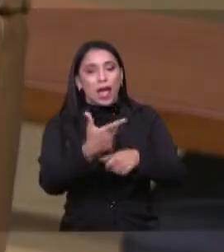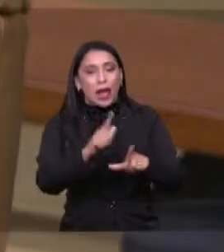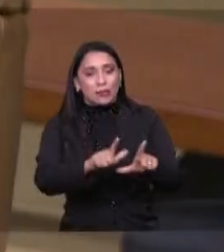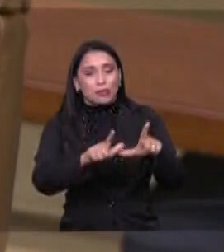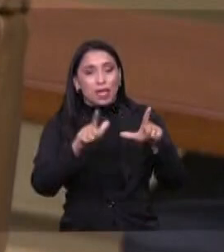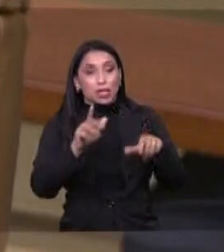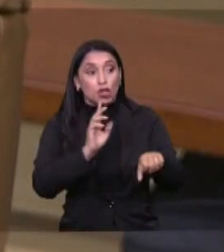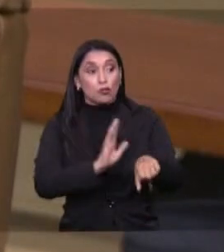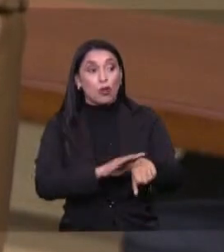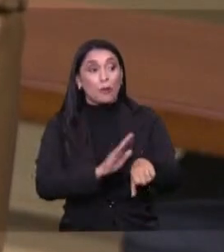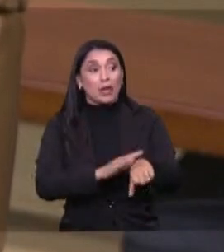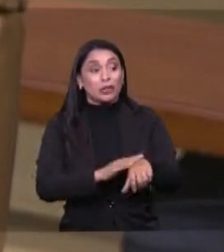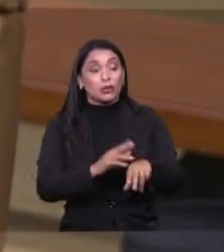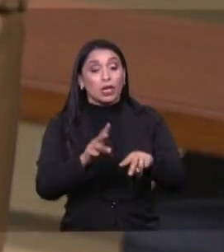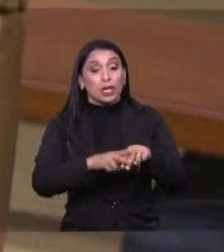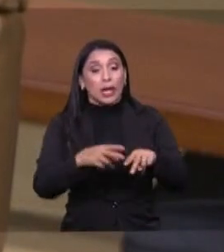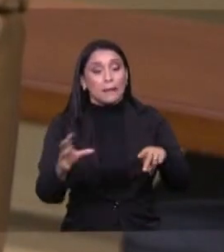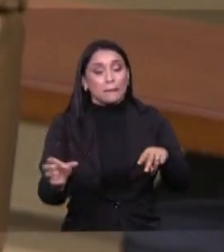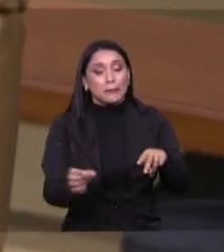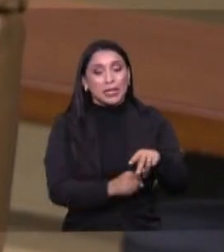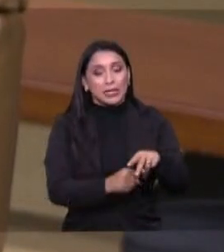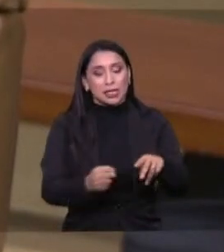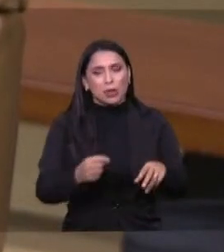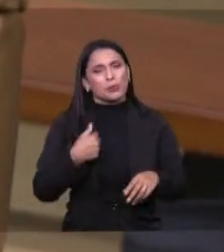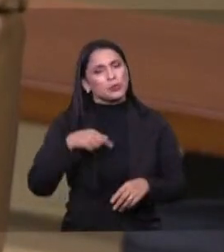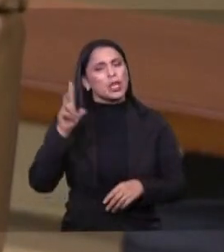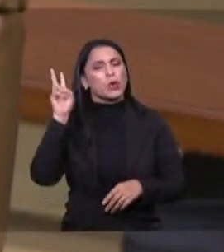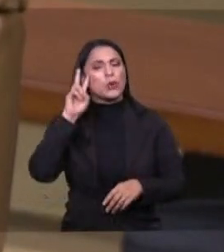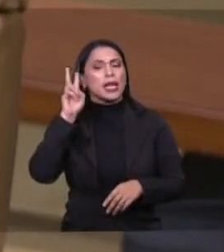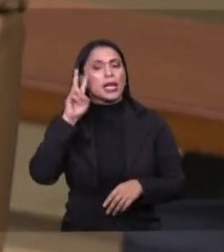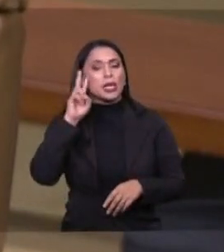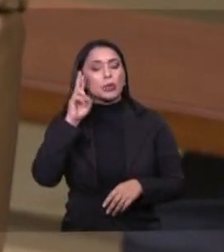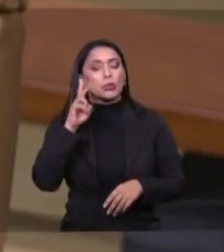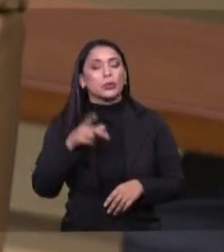da prisão, por exemplo. Eu lembro aqui